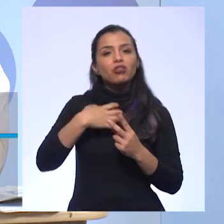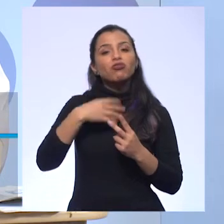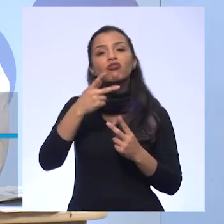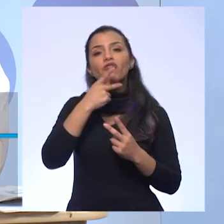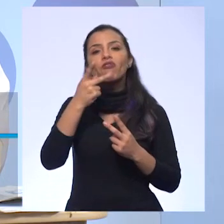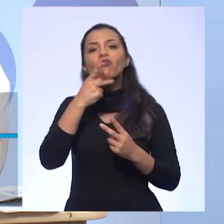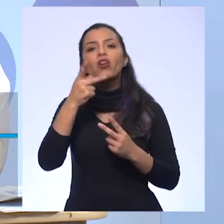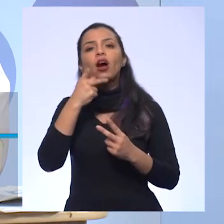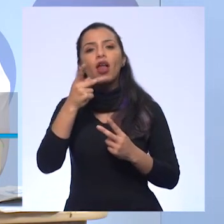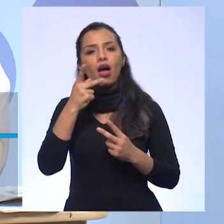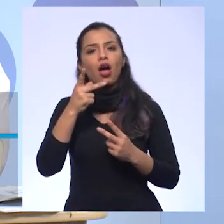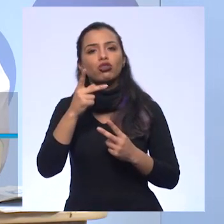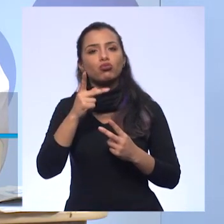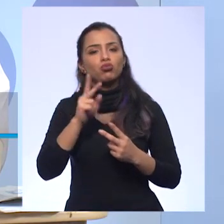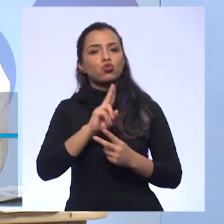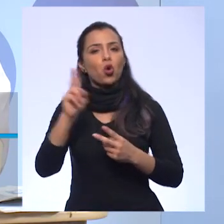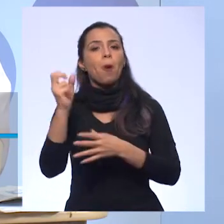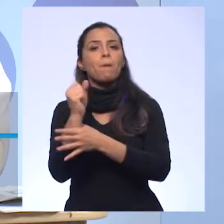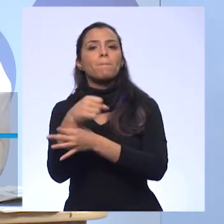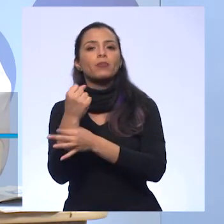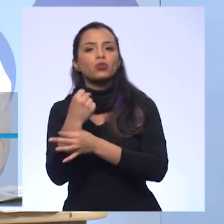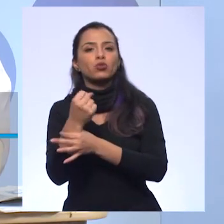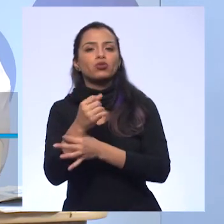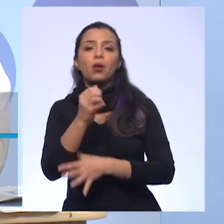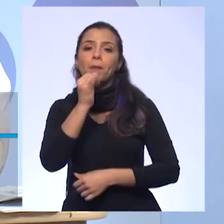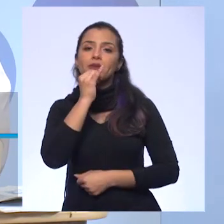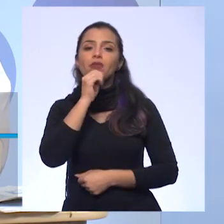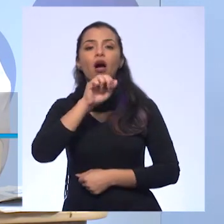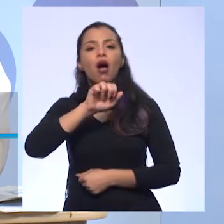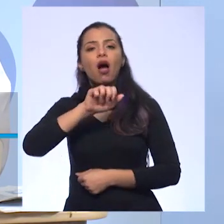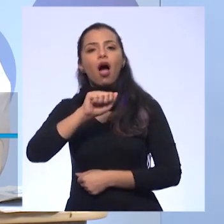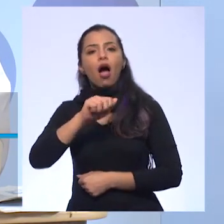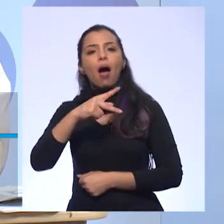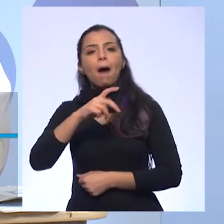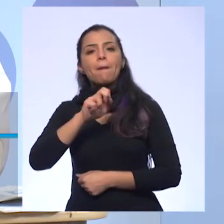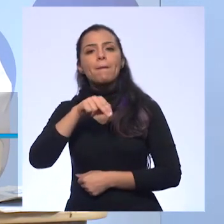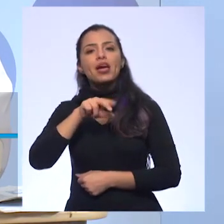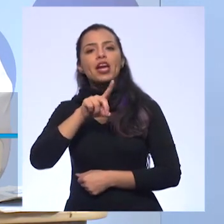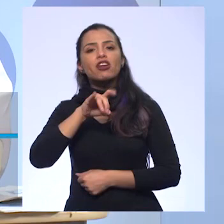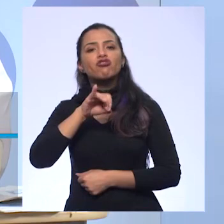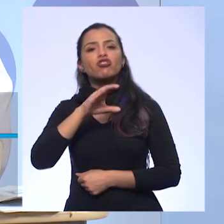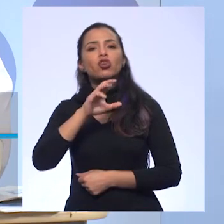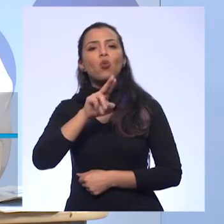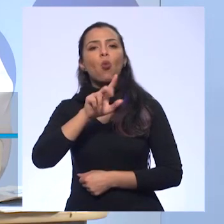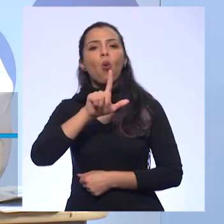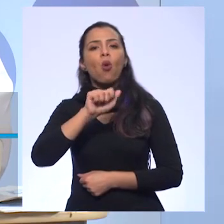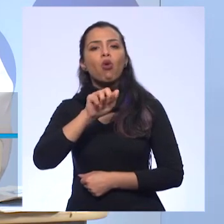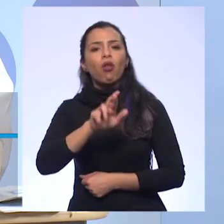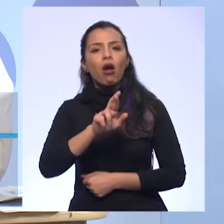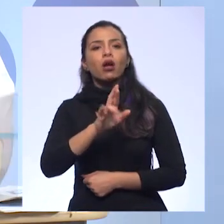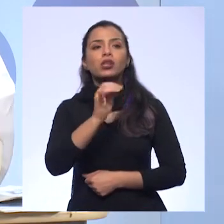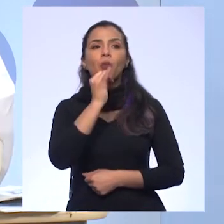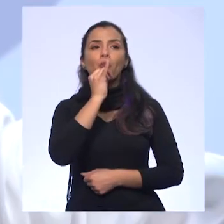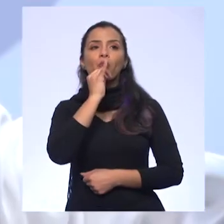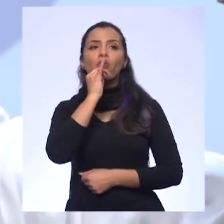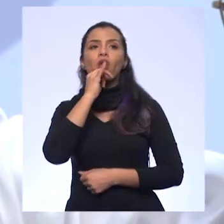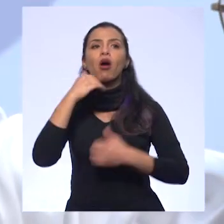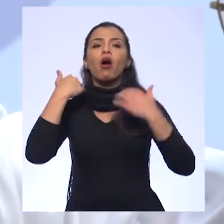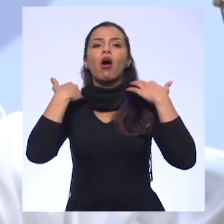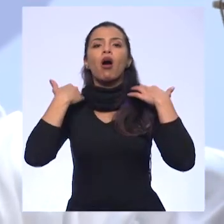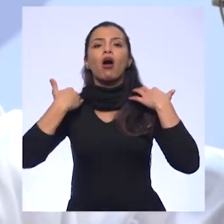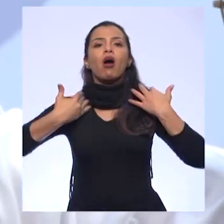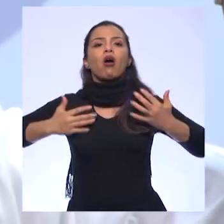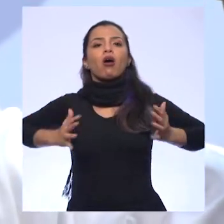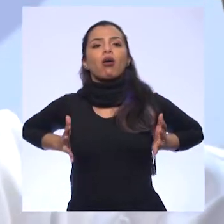de apendicular. E outra curiosidade, essa parte de cima aqui onde ficam os ombros, essa parte de cima aqui a gente chama de